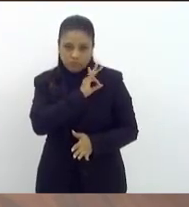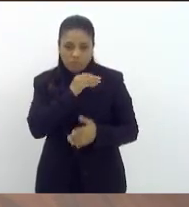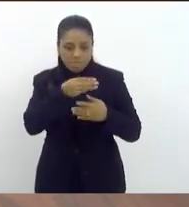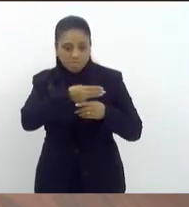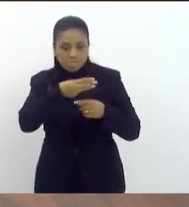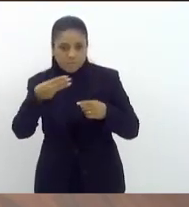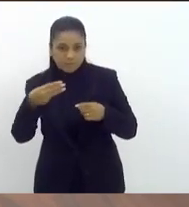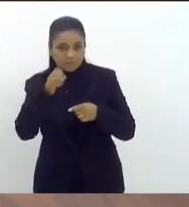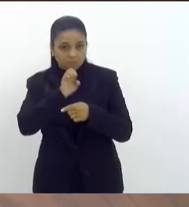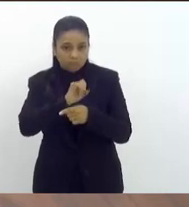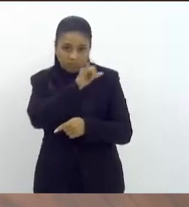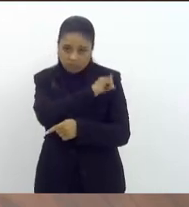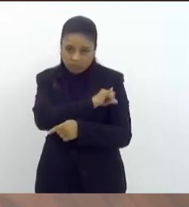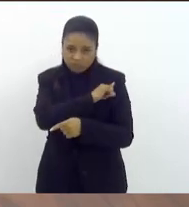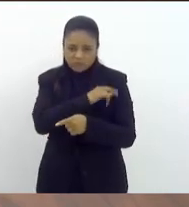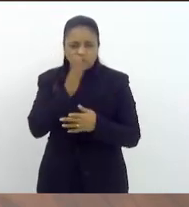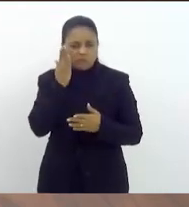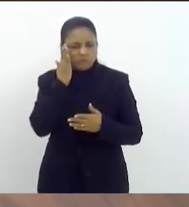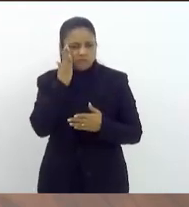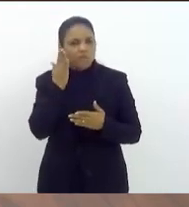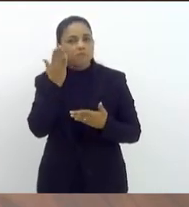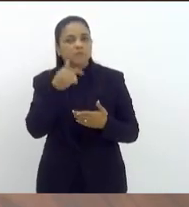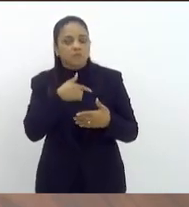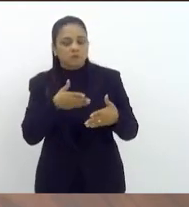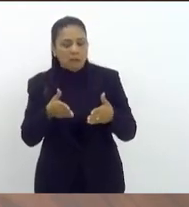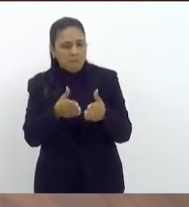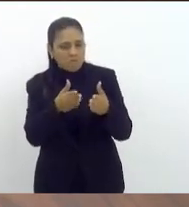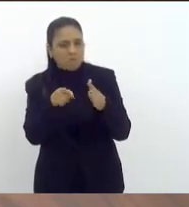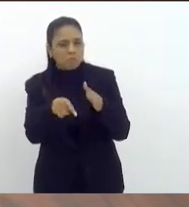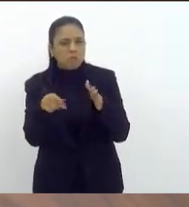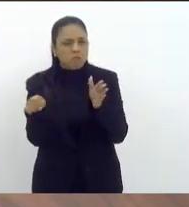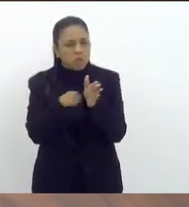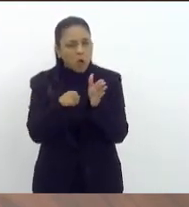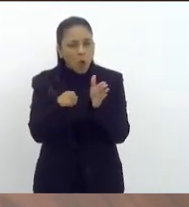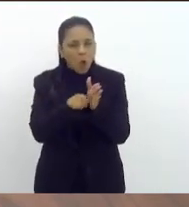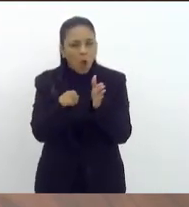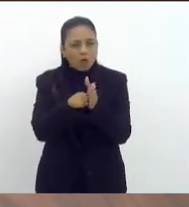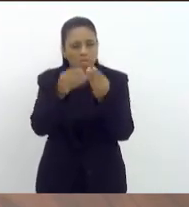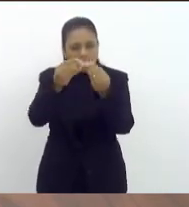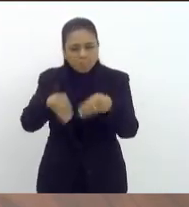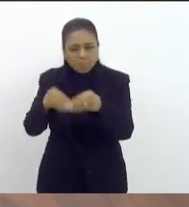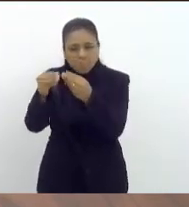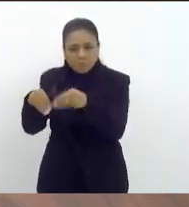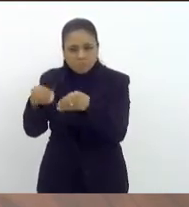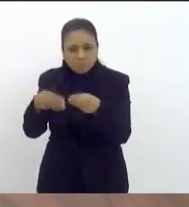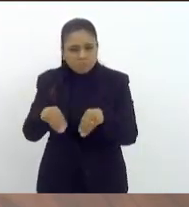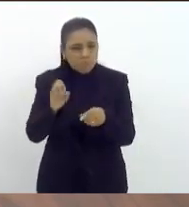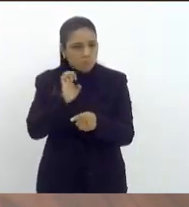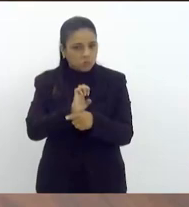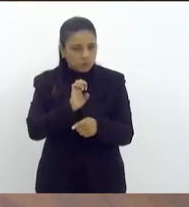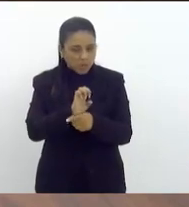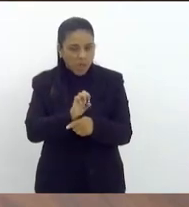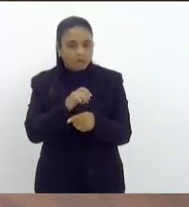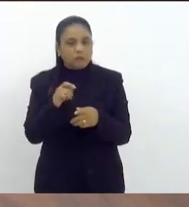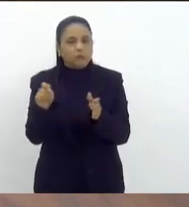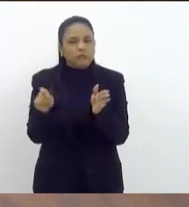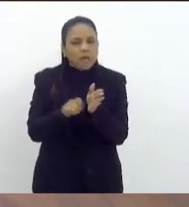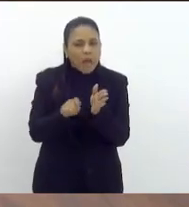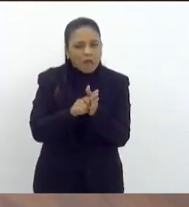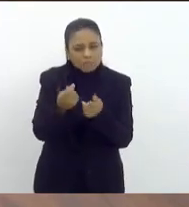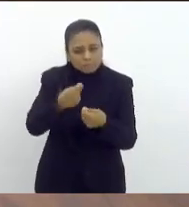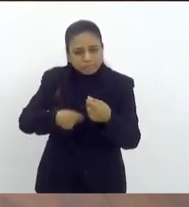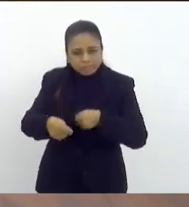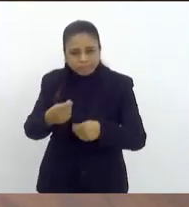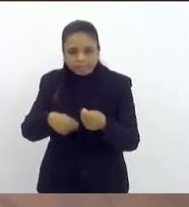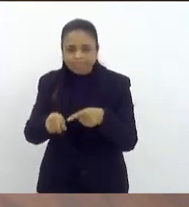o caminho que o Rio de Janeiro tá tomando exatamente a droga é que vem realmente acabando com o nosso estado o tráfico e